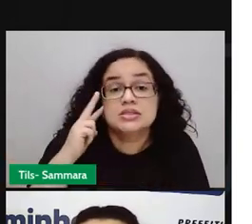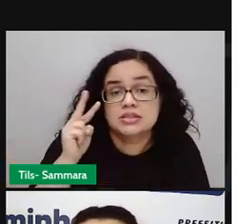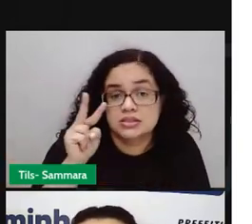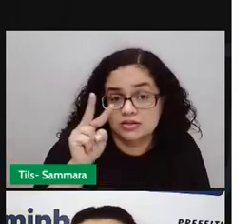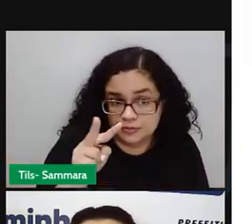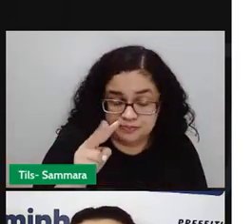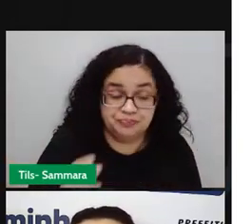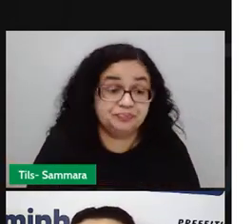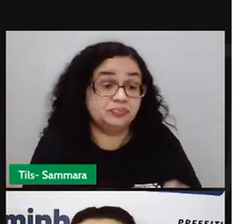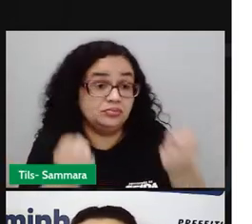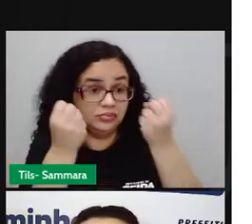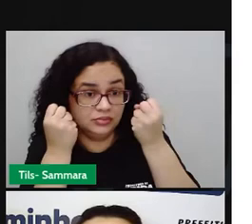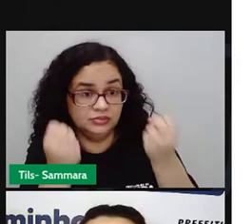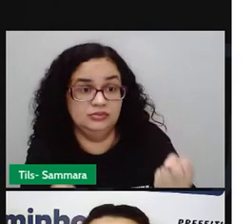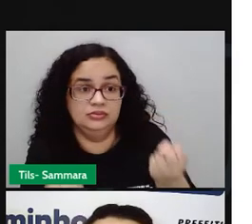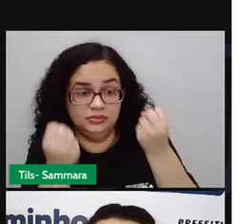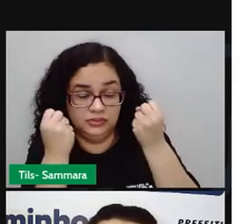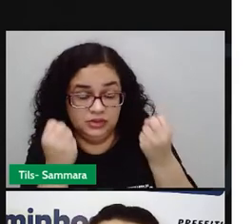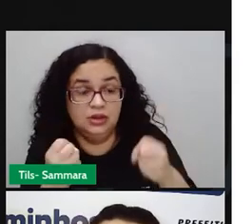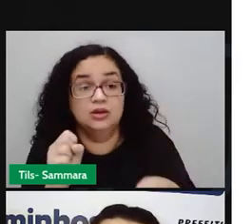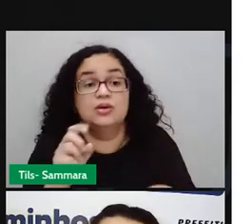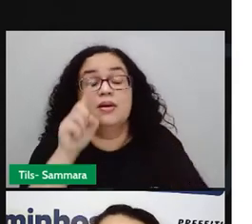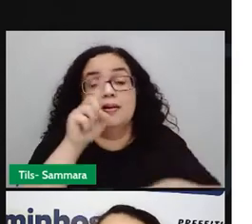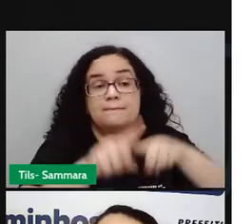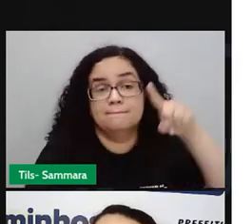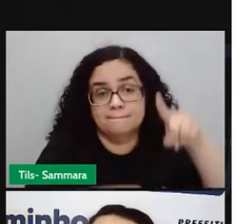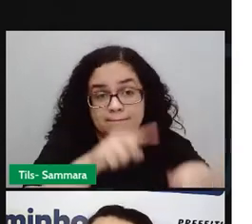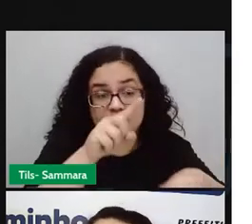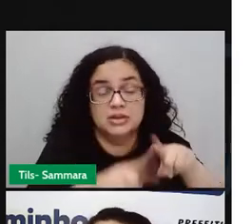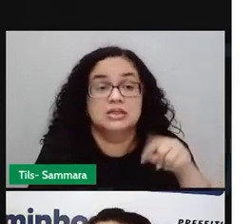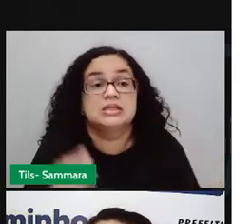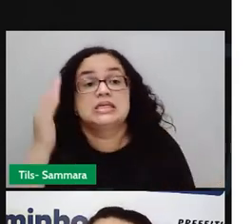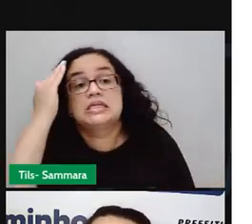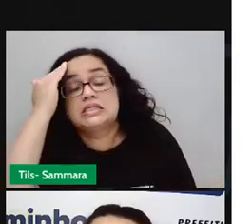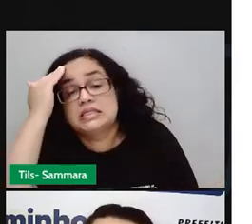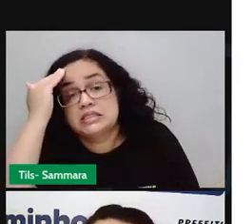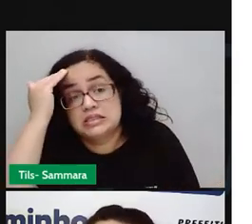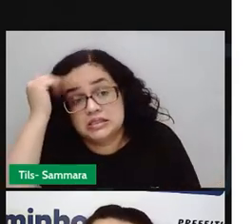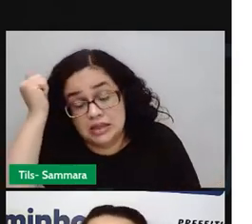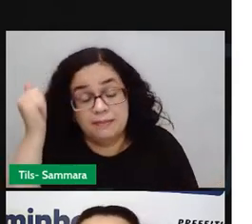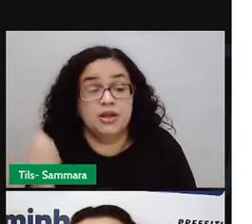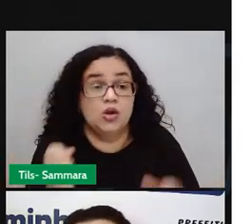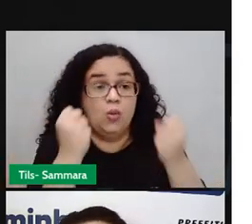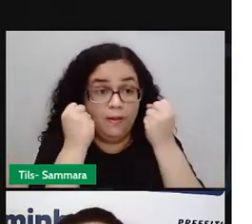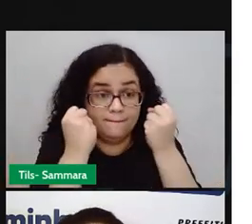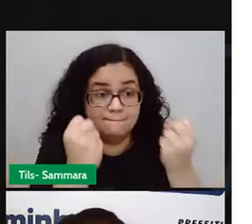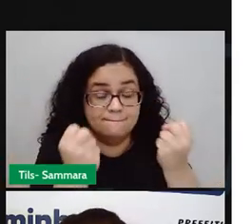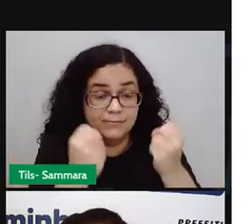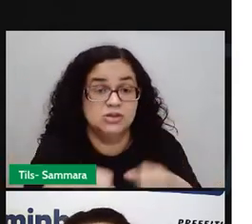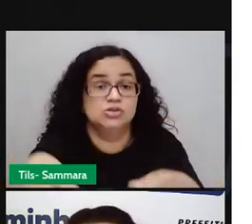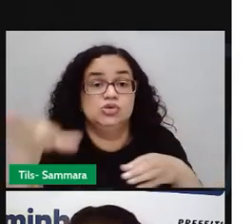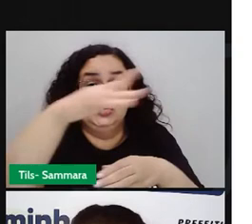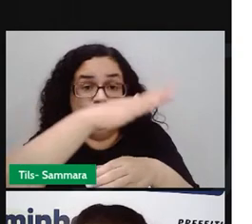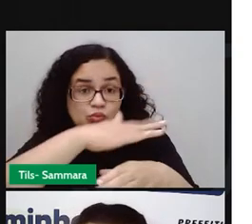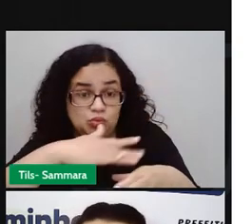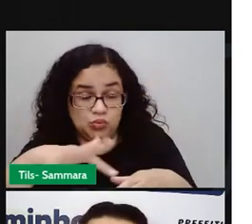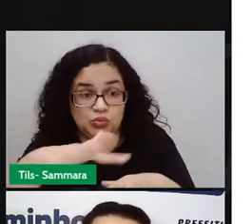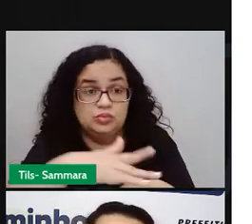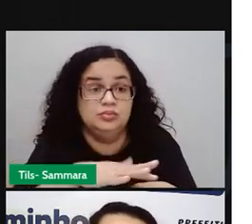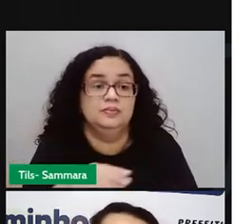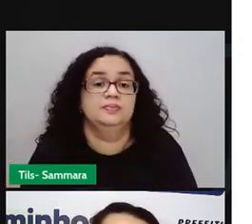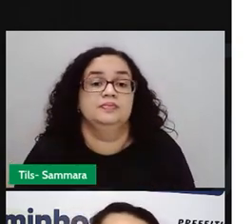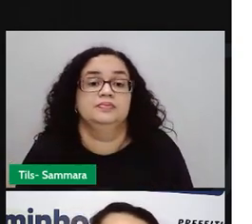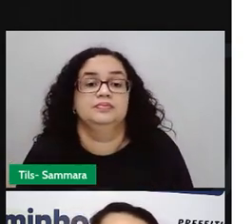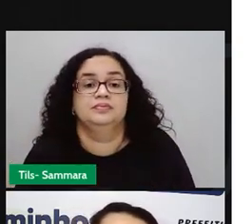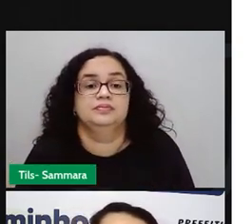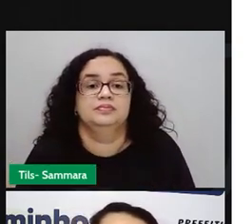identificar a densidade de um determinado material se a gente souber aí o peso e o volume deste